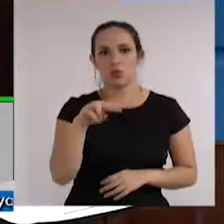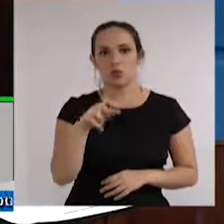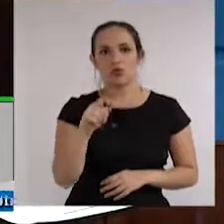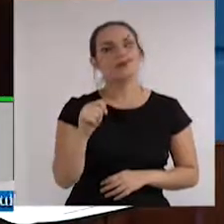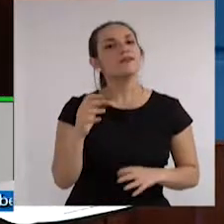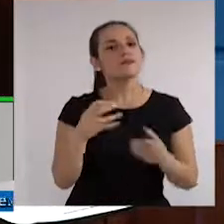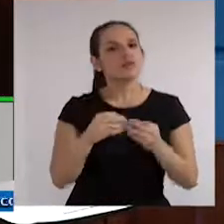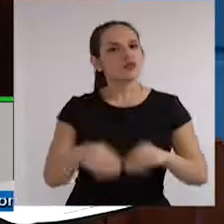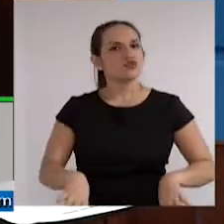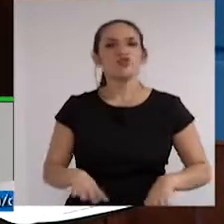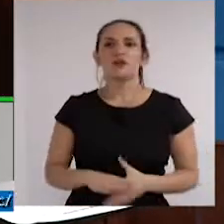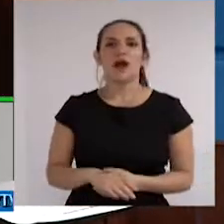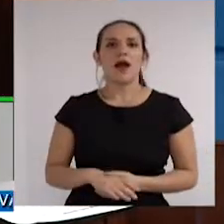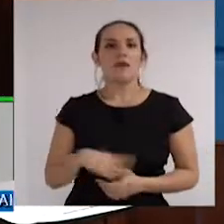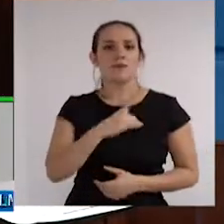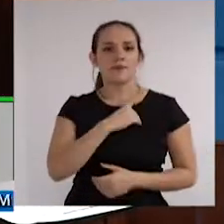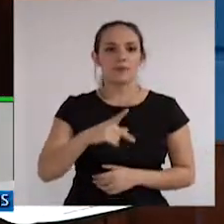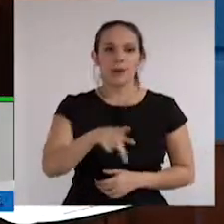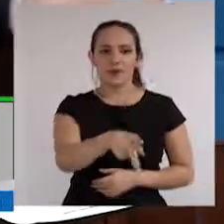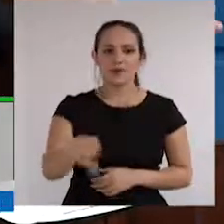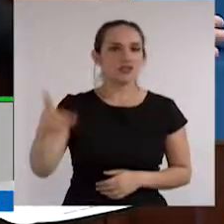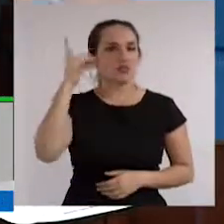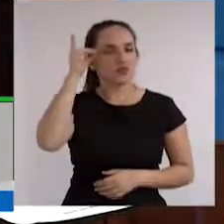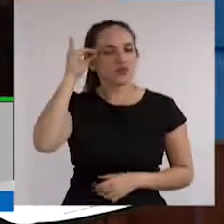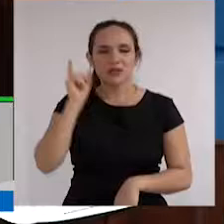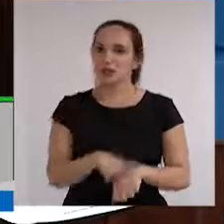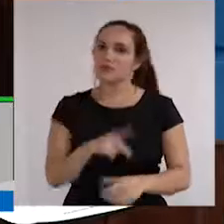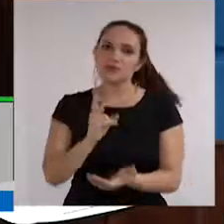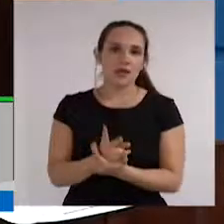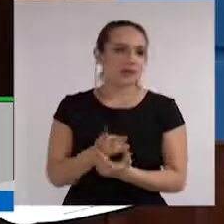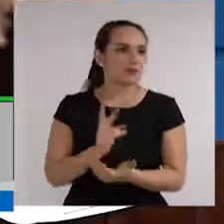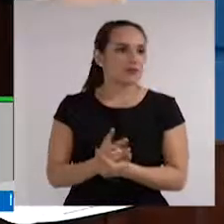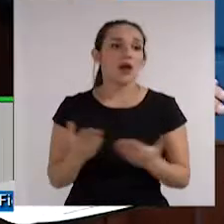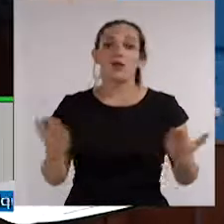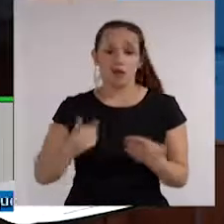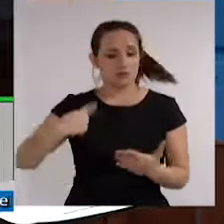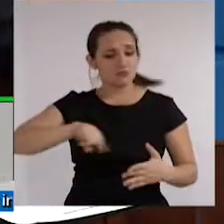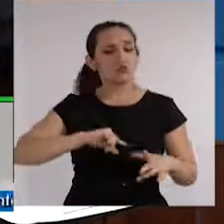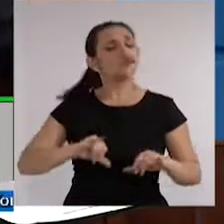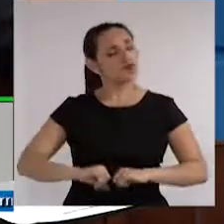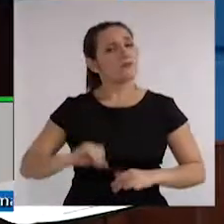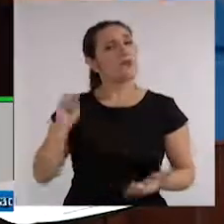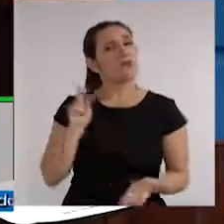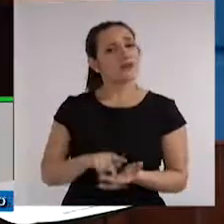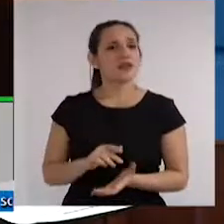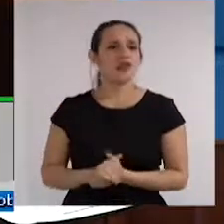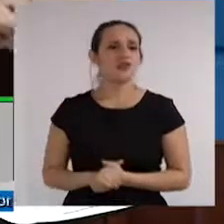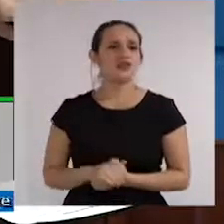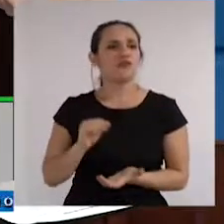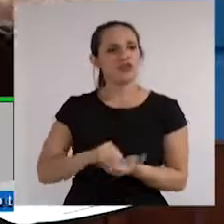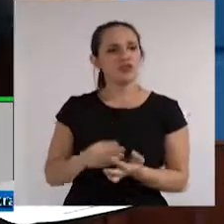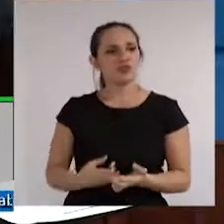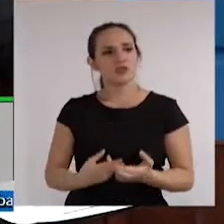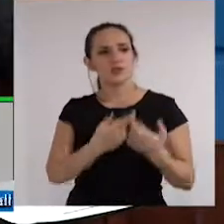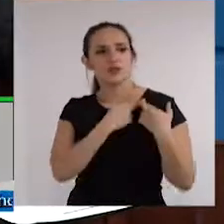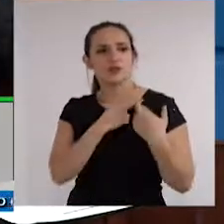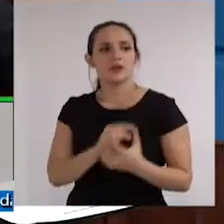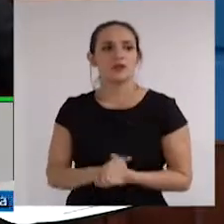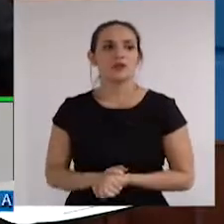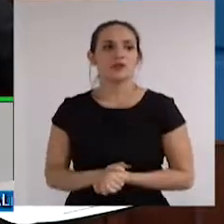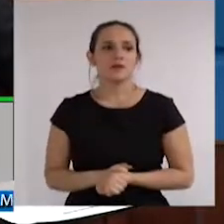da presidente Dilma. E agora nós estamos aqui, ó, sofrendo as consequências dessa